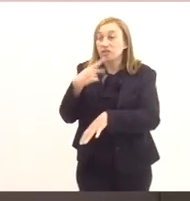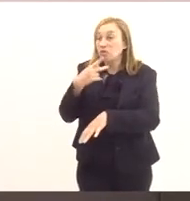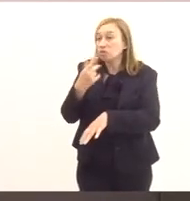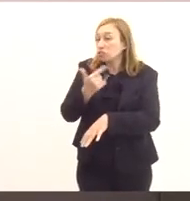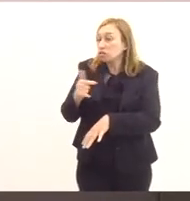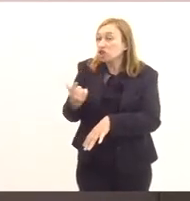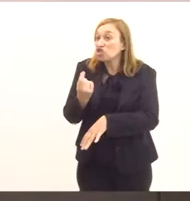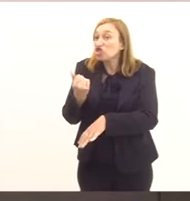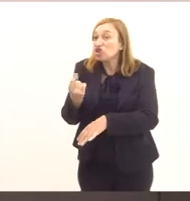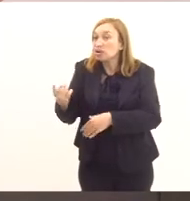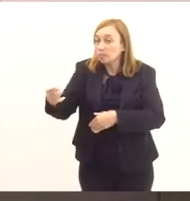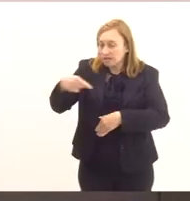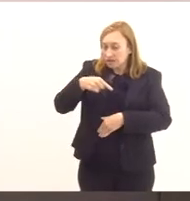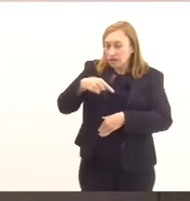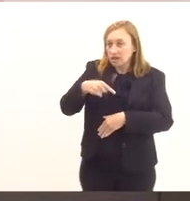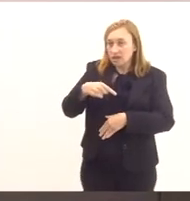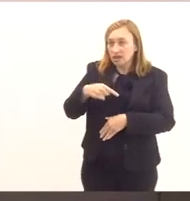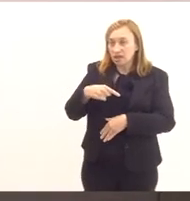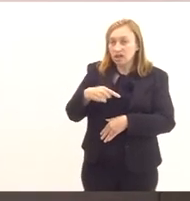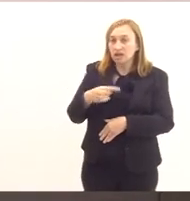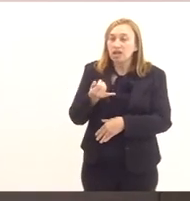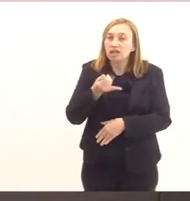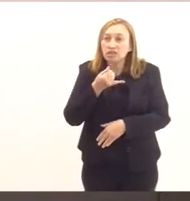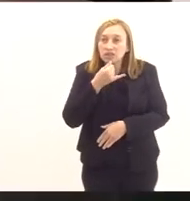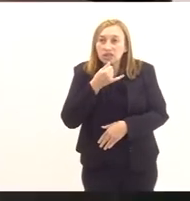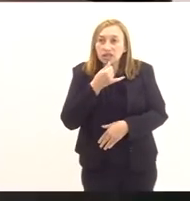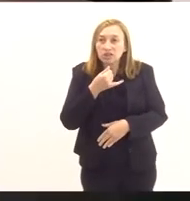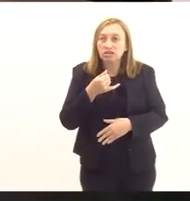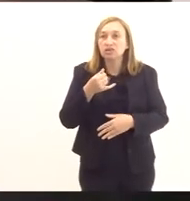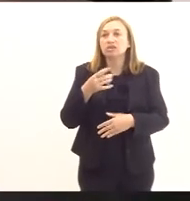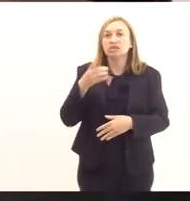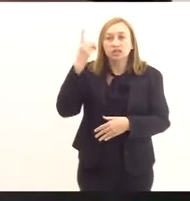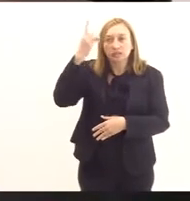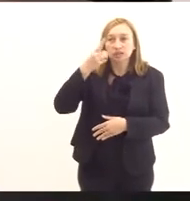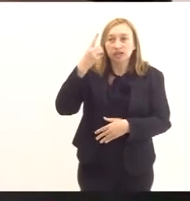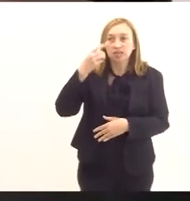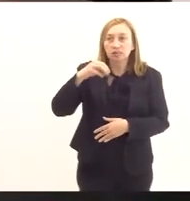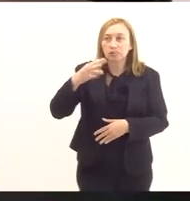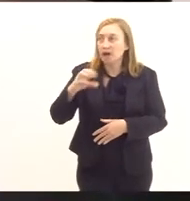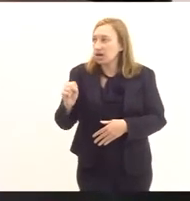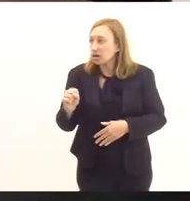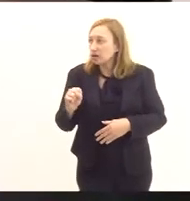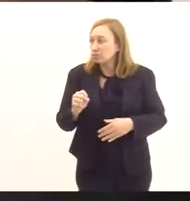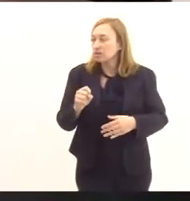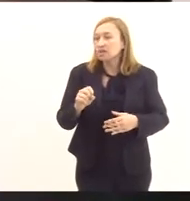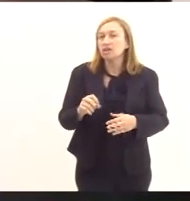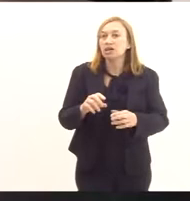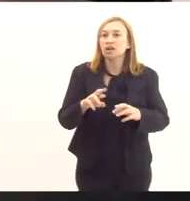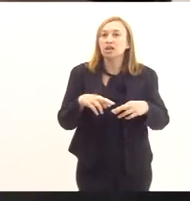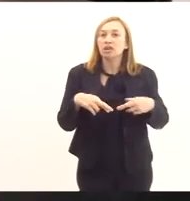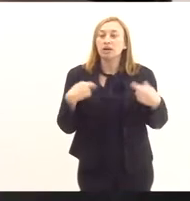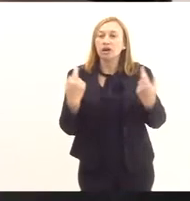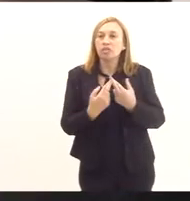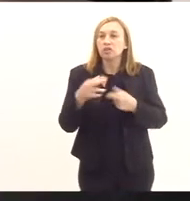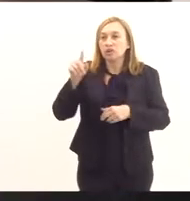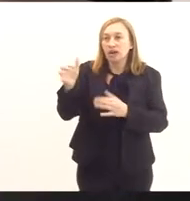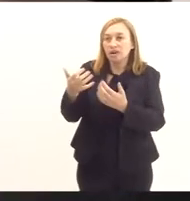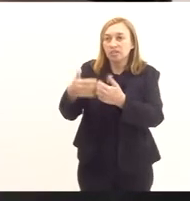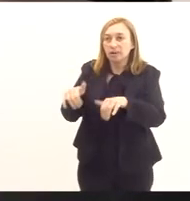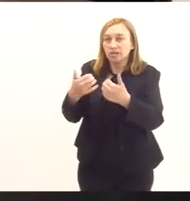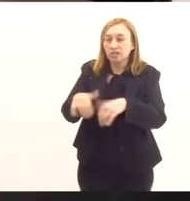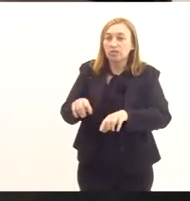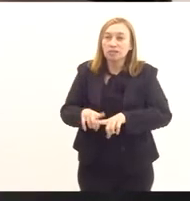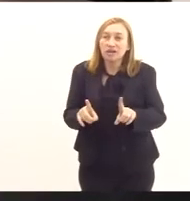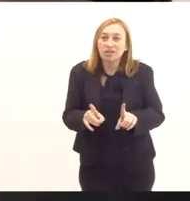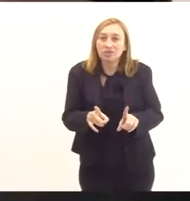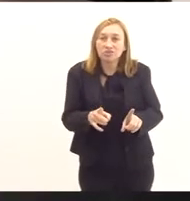o que a gente lamenta porque tentamos o Deputado Marcus Vinicius fazer as audiências em Petrópolis mas que faz uma vez